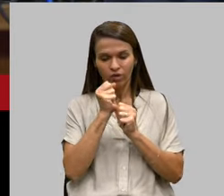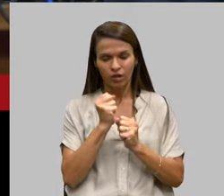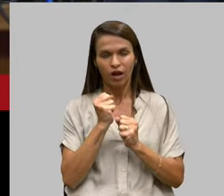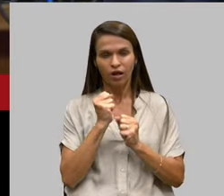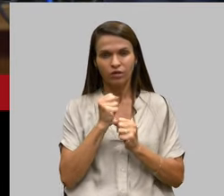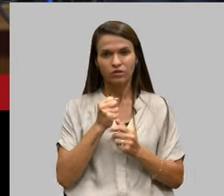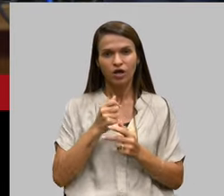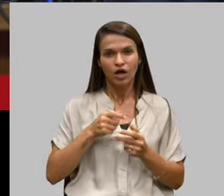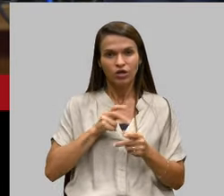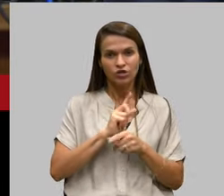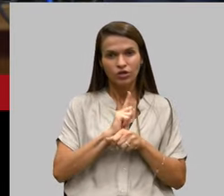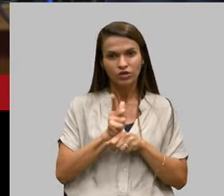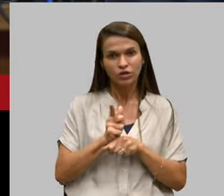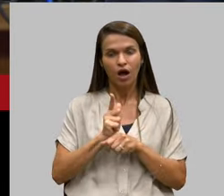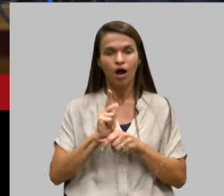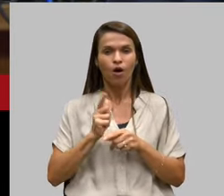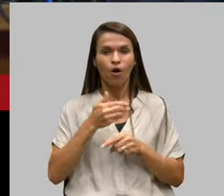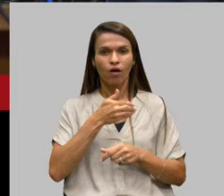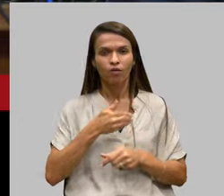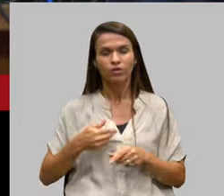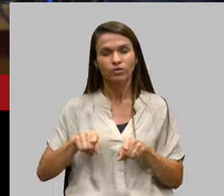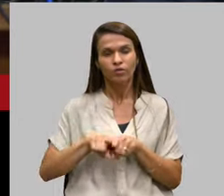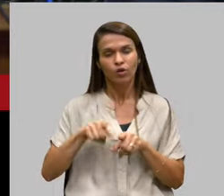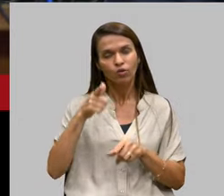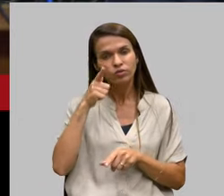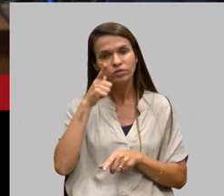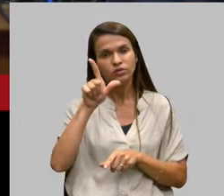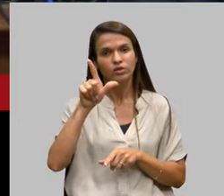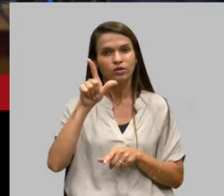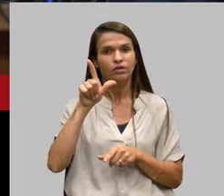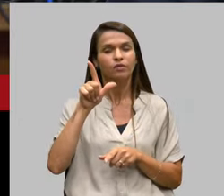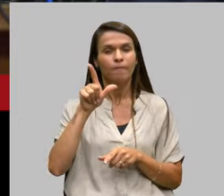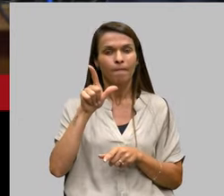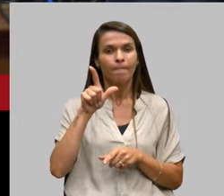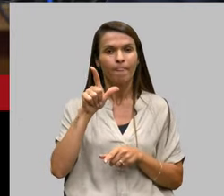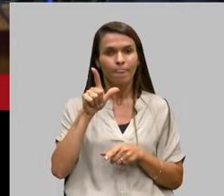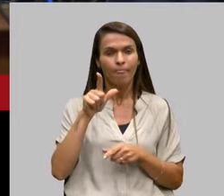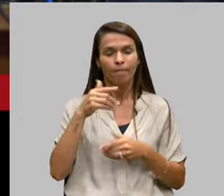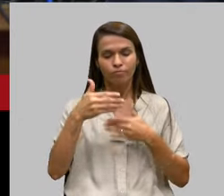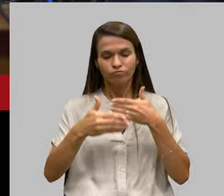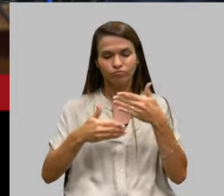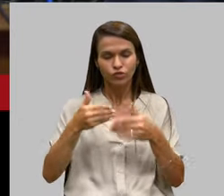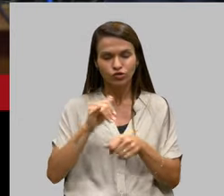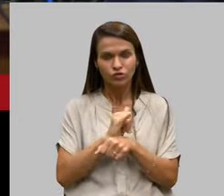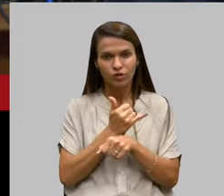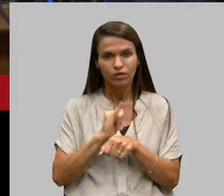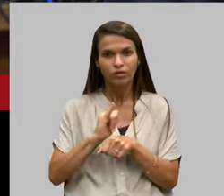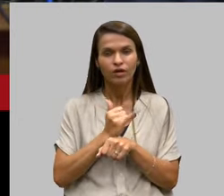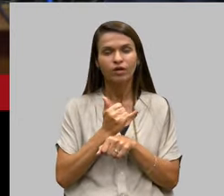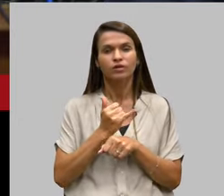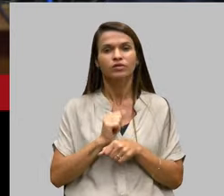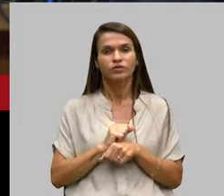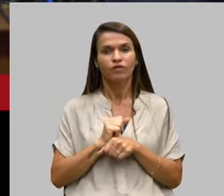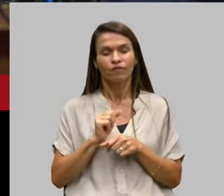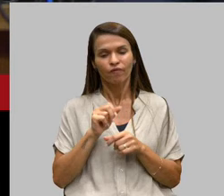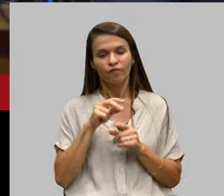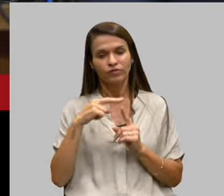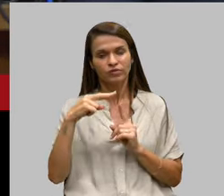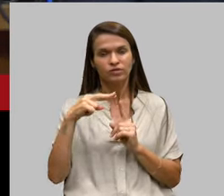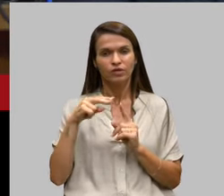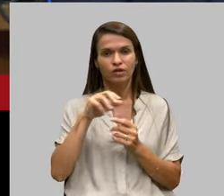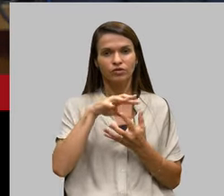governança para você conseguir eh alcançar aí medidas e e né visando a